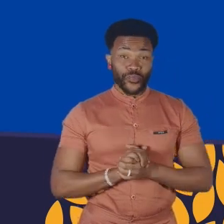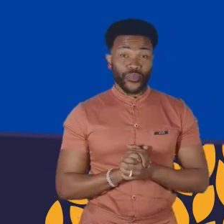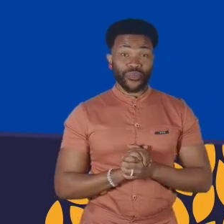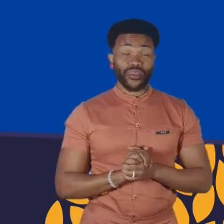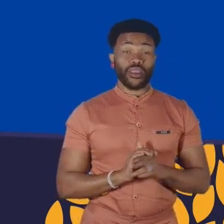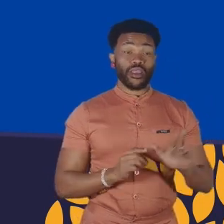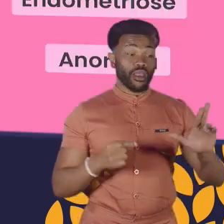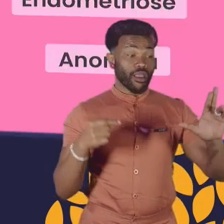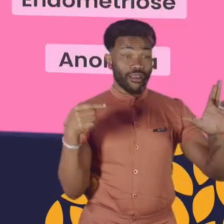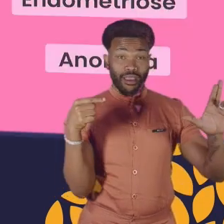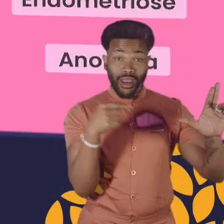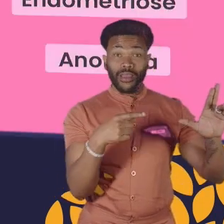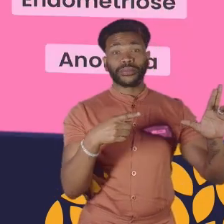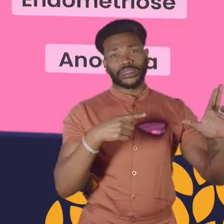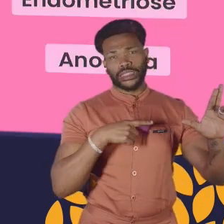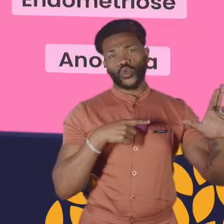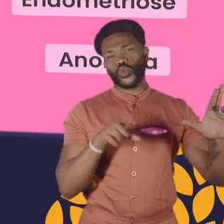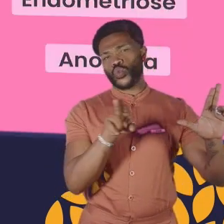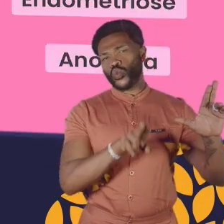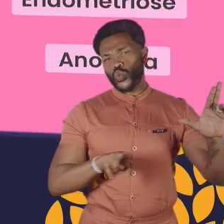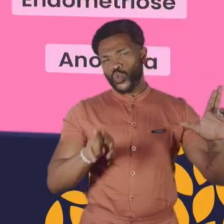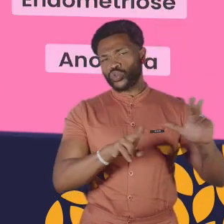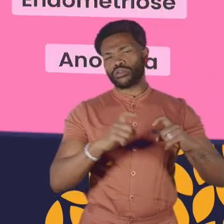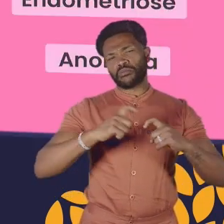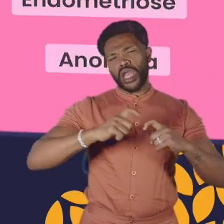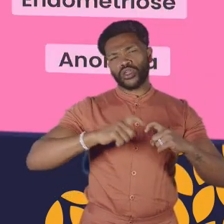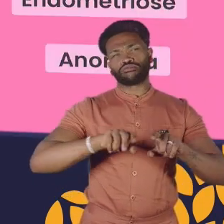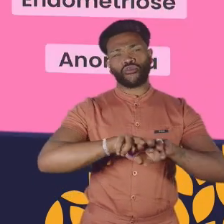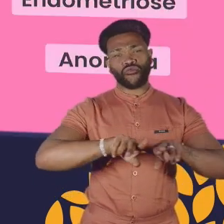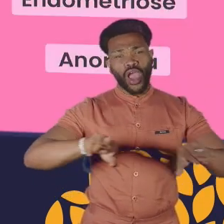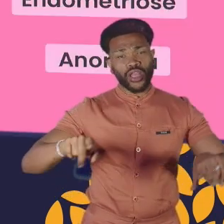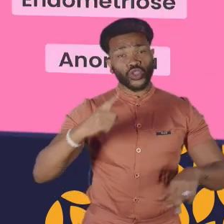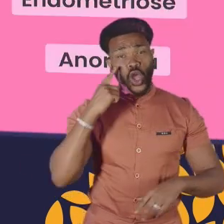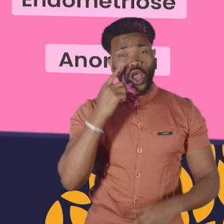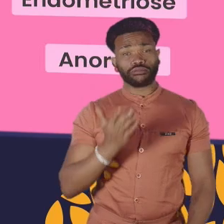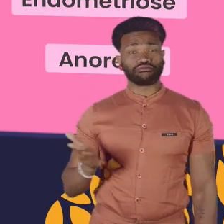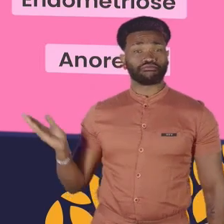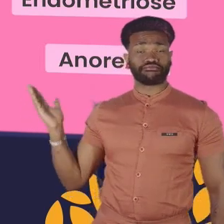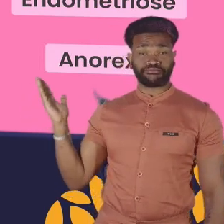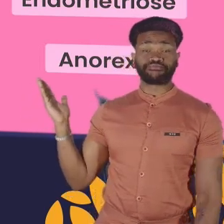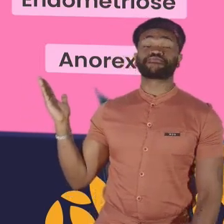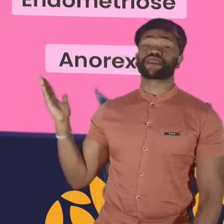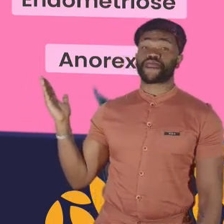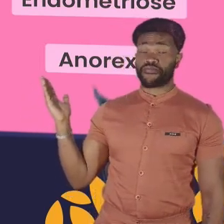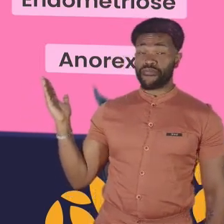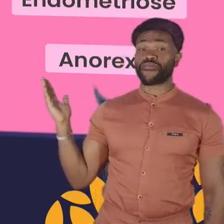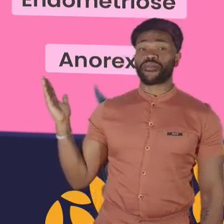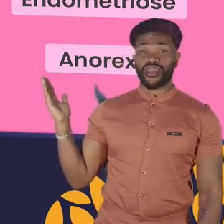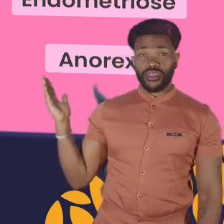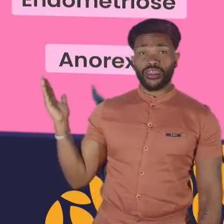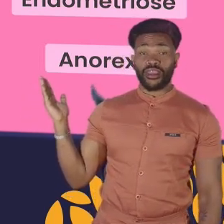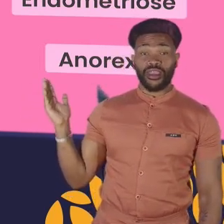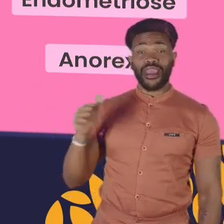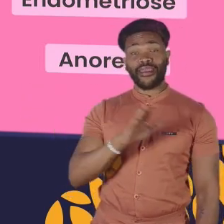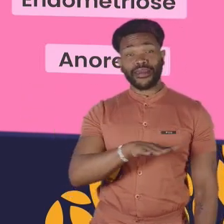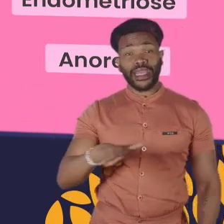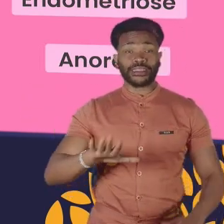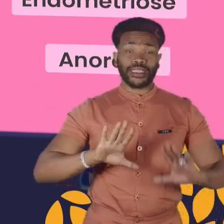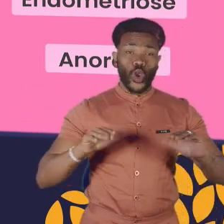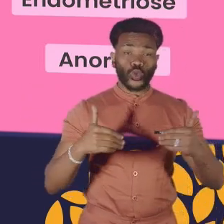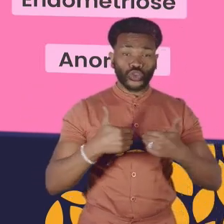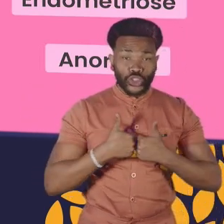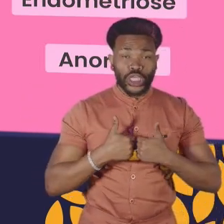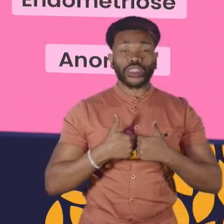a cannabis tem muitas aplicações clínicas. Aqui está só um pouco delas. A gente entra nas crianças aí com autismo,